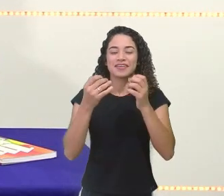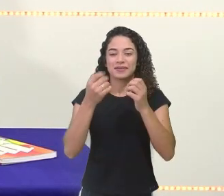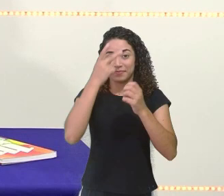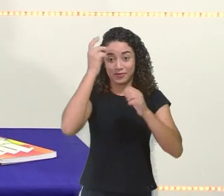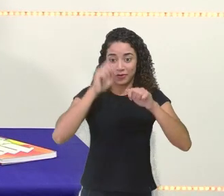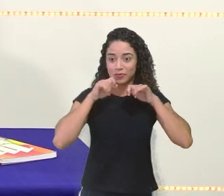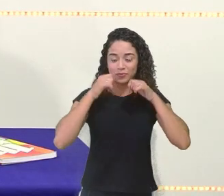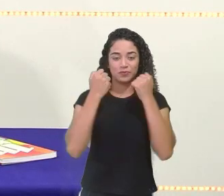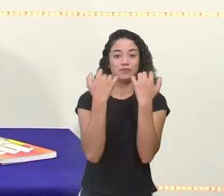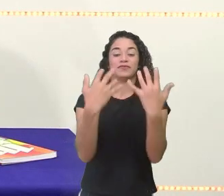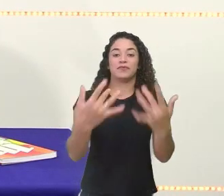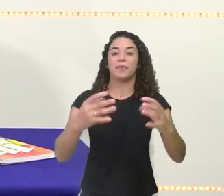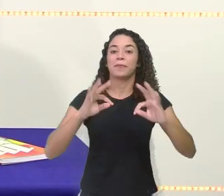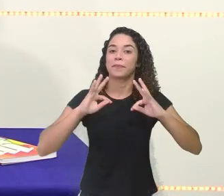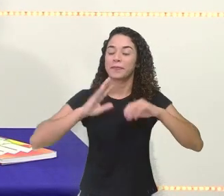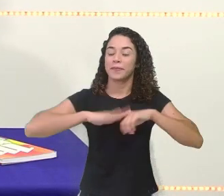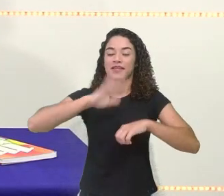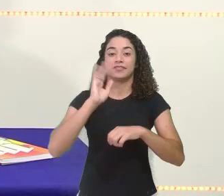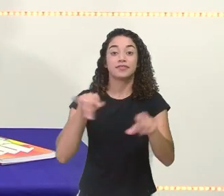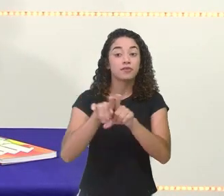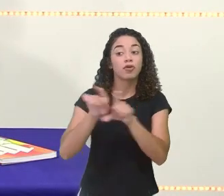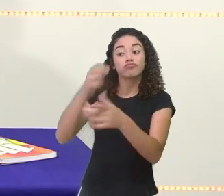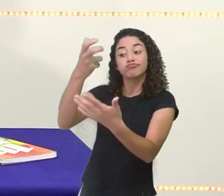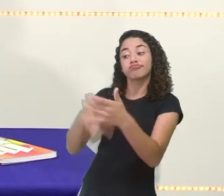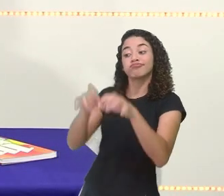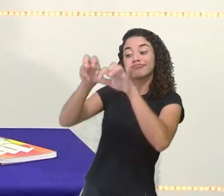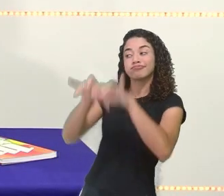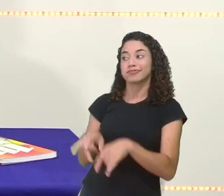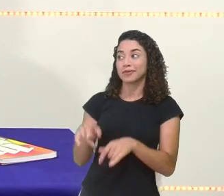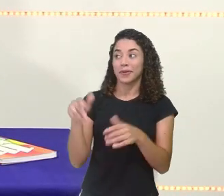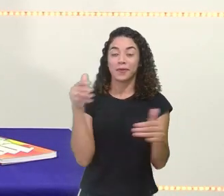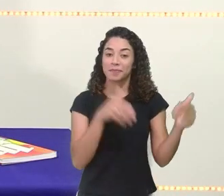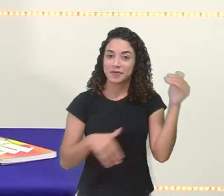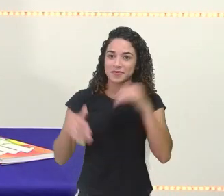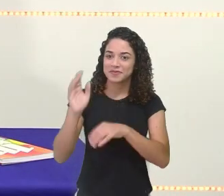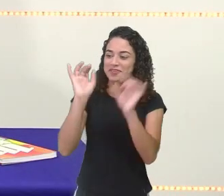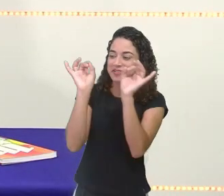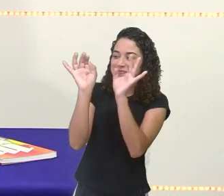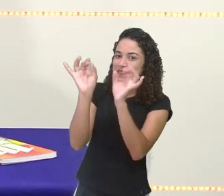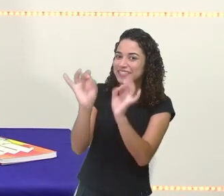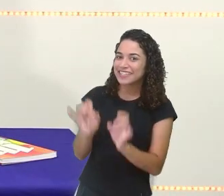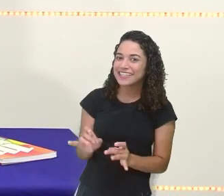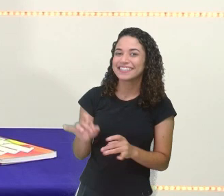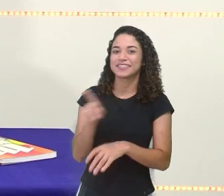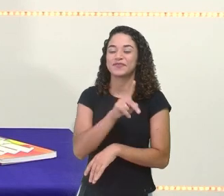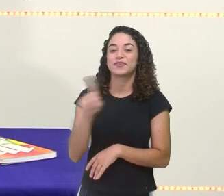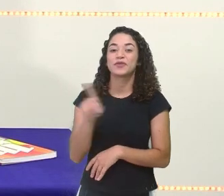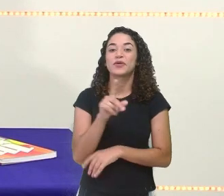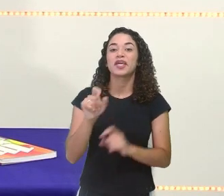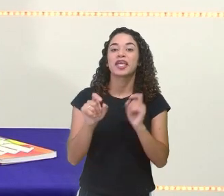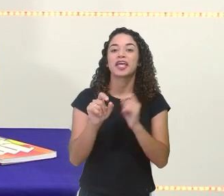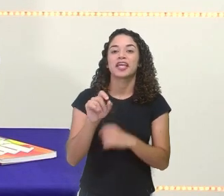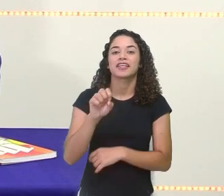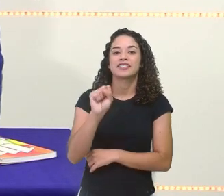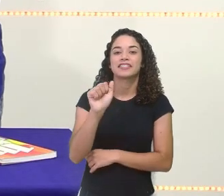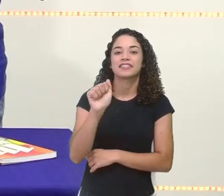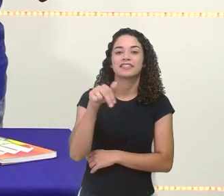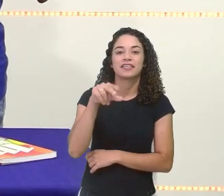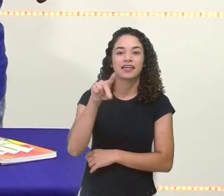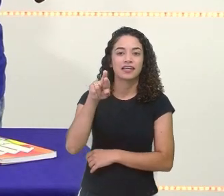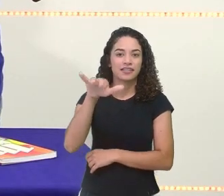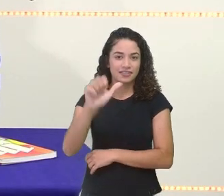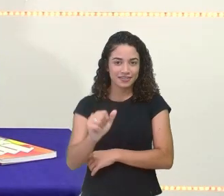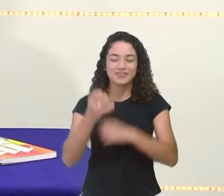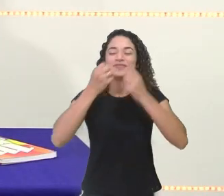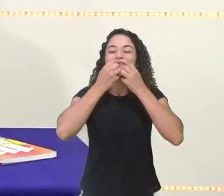mais pessoas. E no chat, olha, uma participação especial, a professora Sandra.